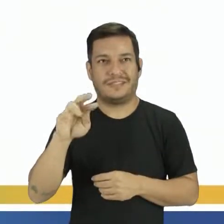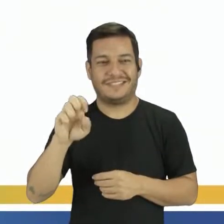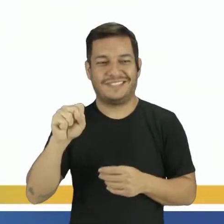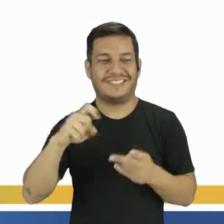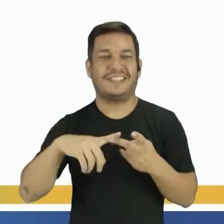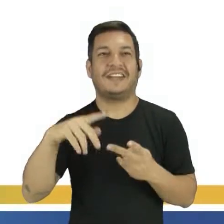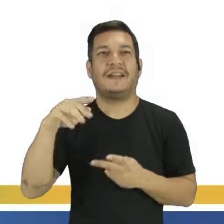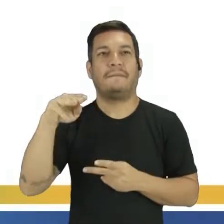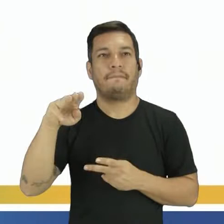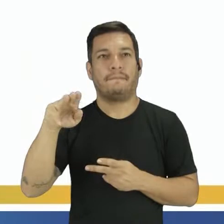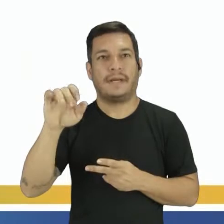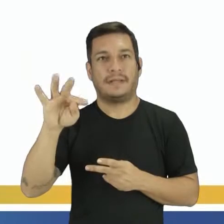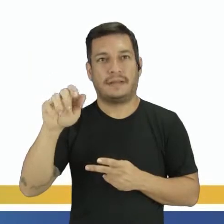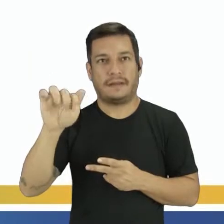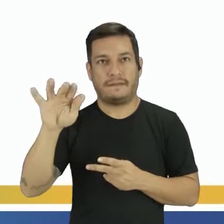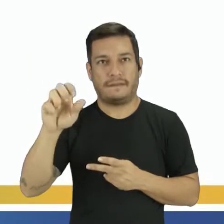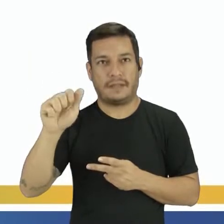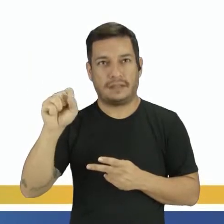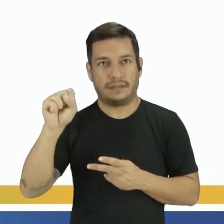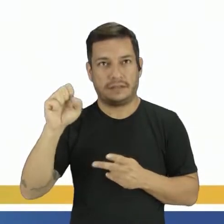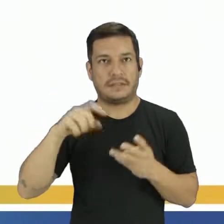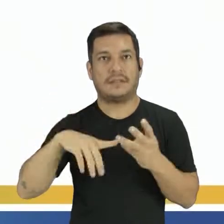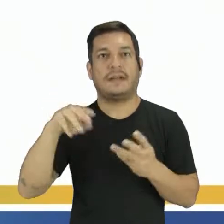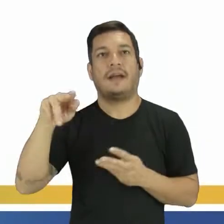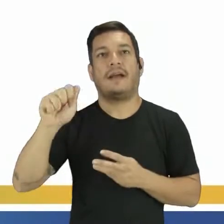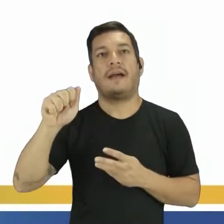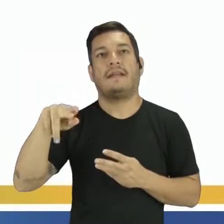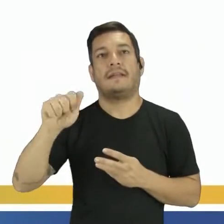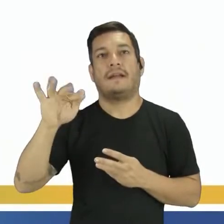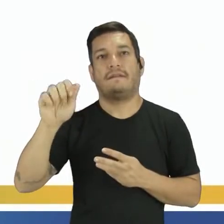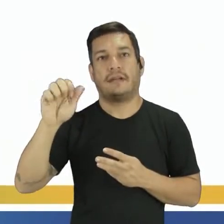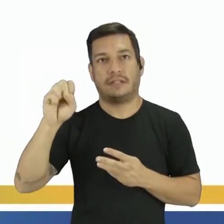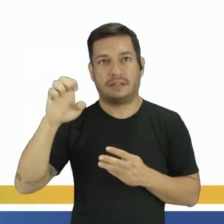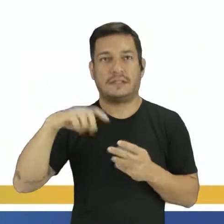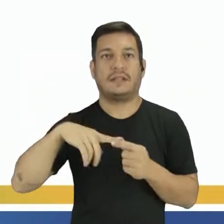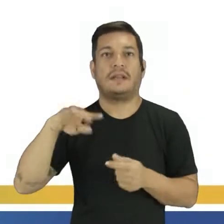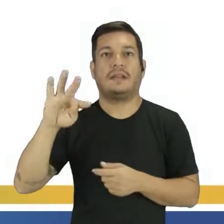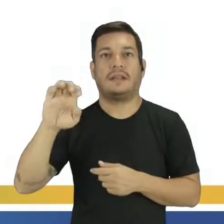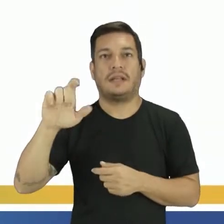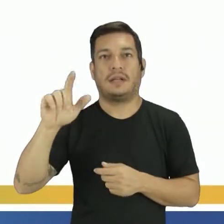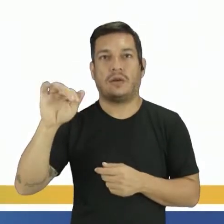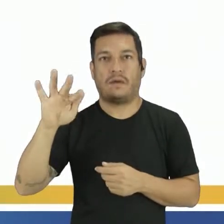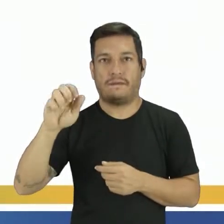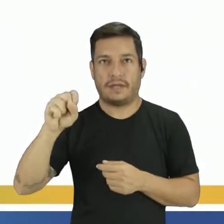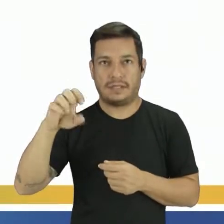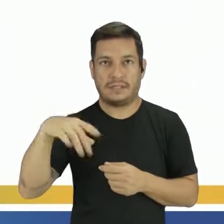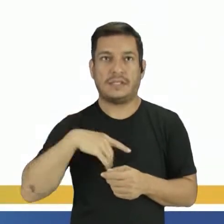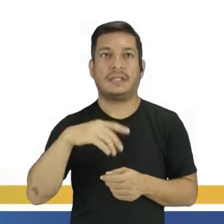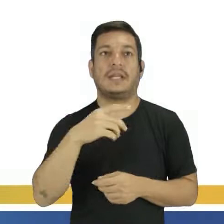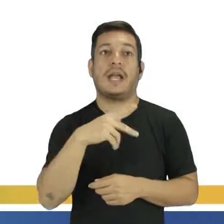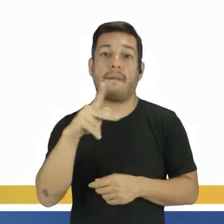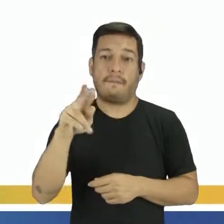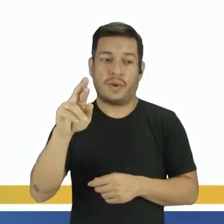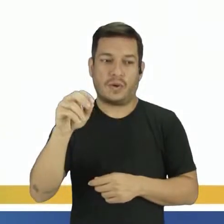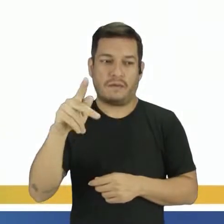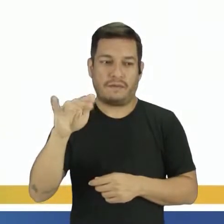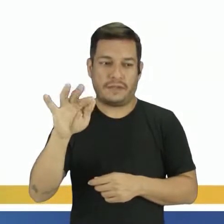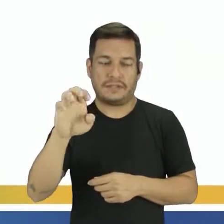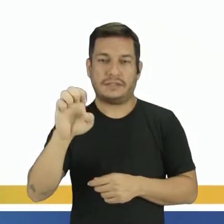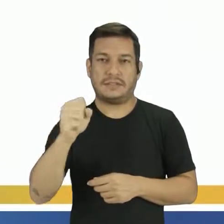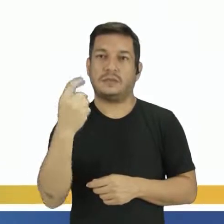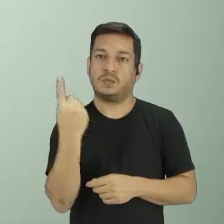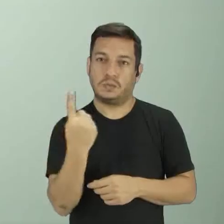anáfase e telófase, só que cada uma dessas vai ser característica como a da meiose 1. Então, nós vamos ter a prófase 1,